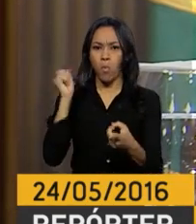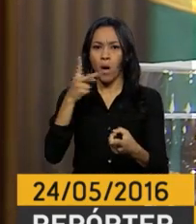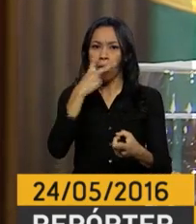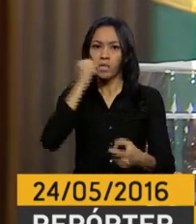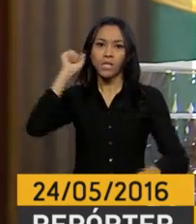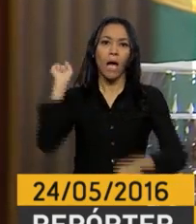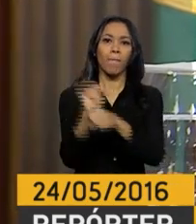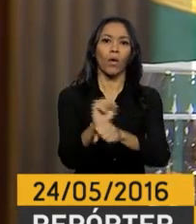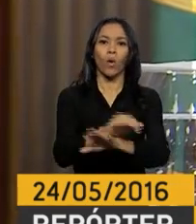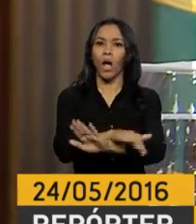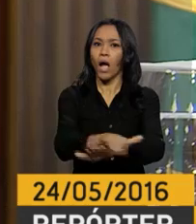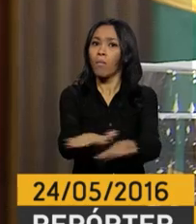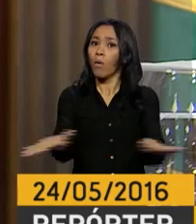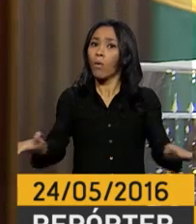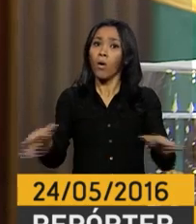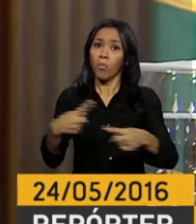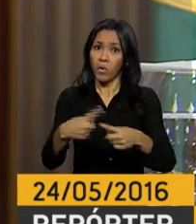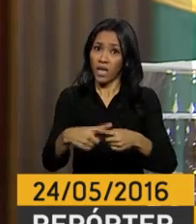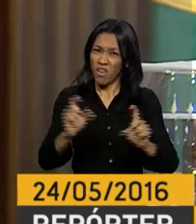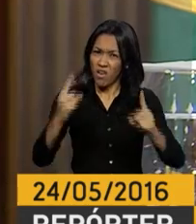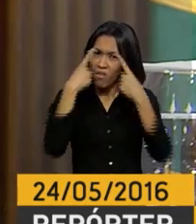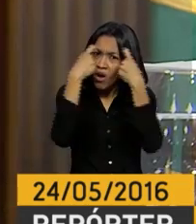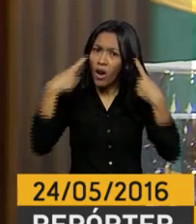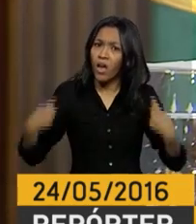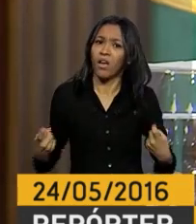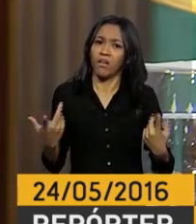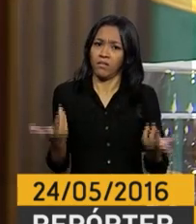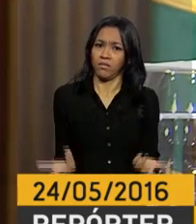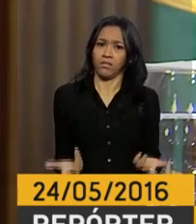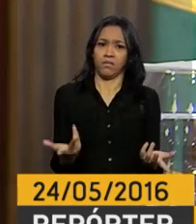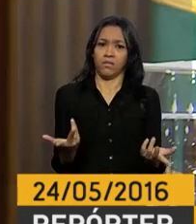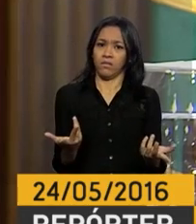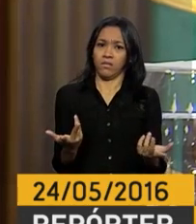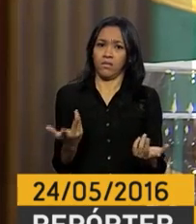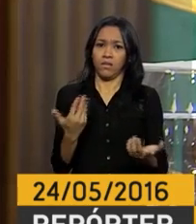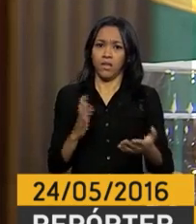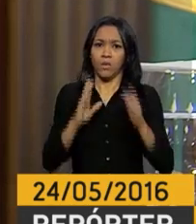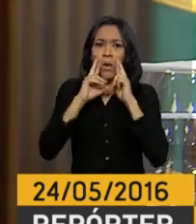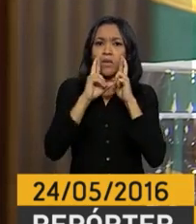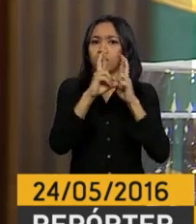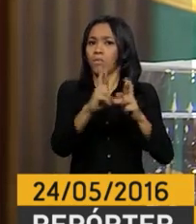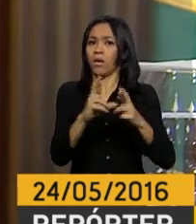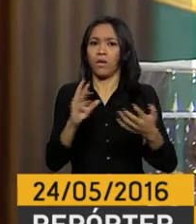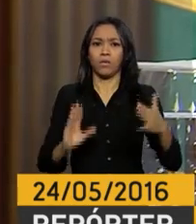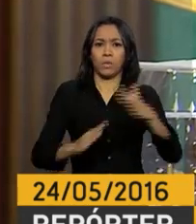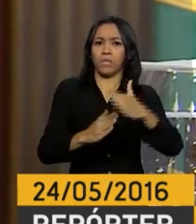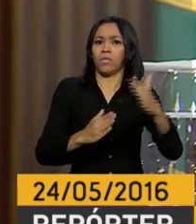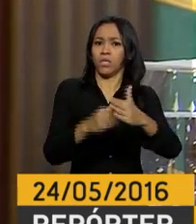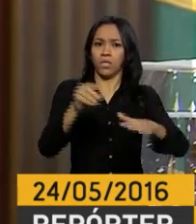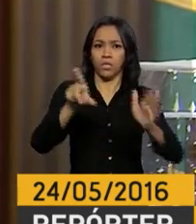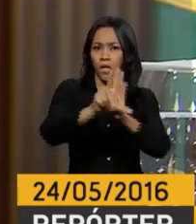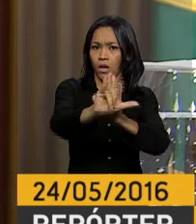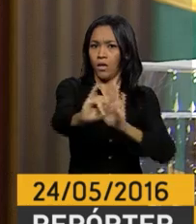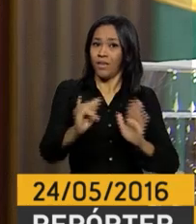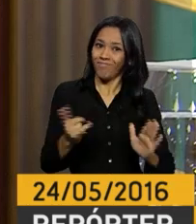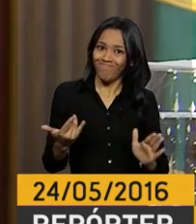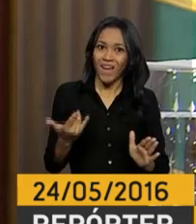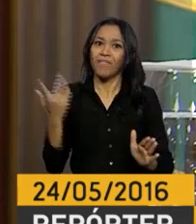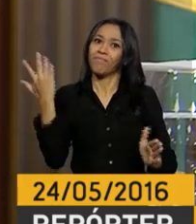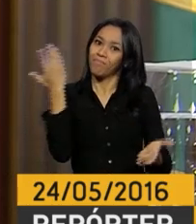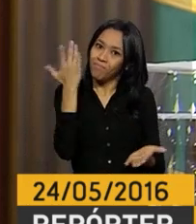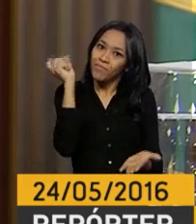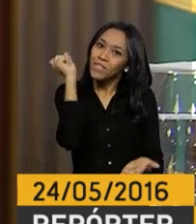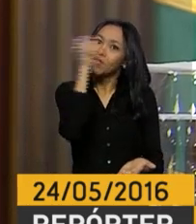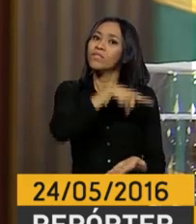Porque exatamente quando há uma agressão que sai dos limites da lei, o movimento democrático perde